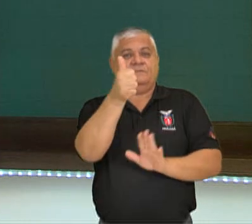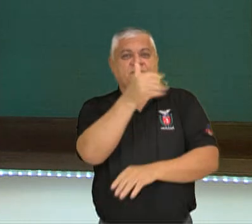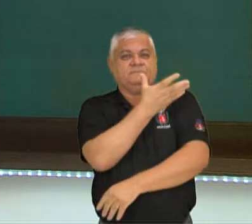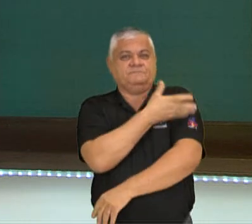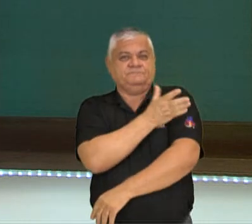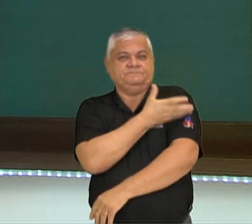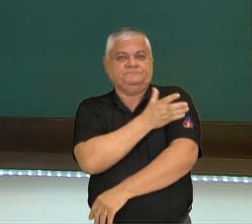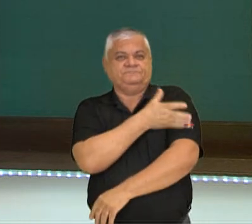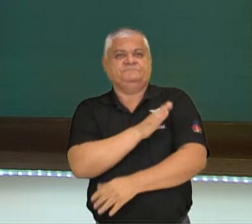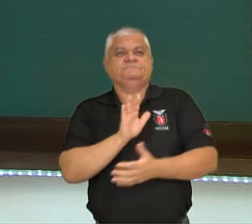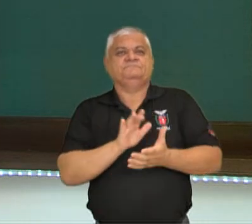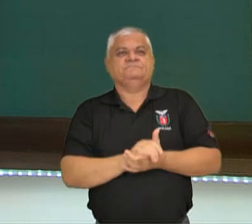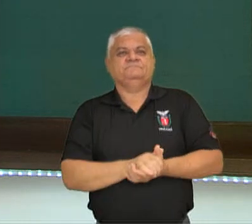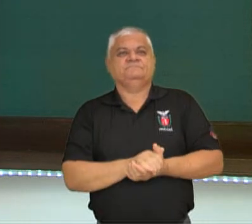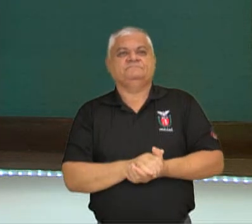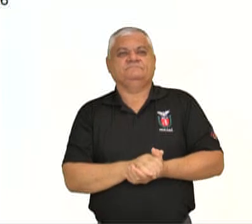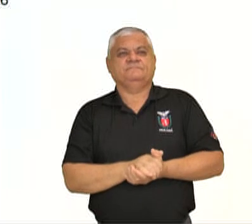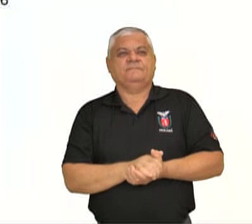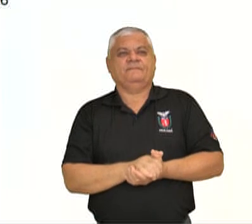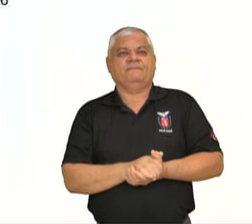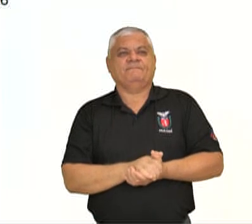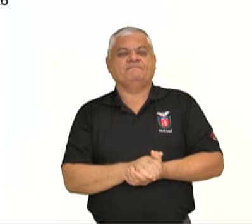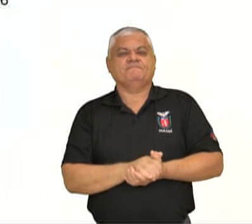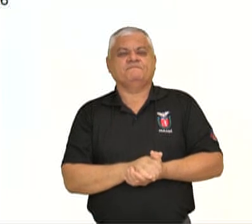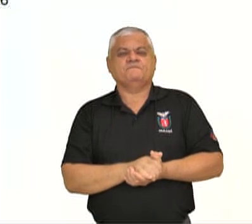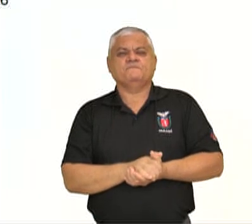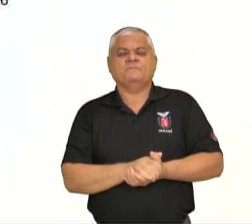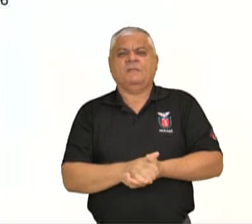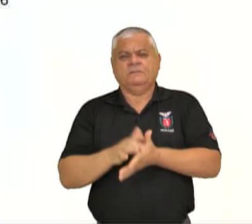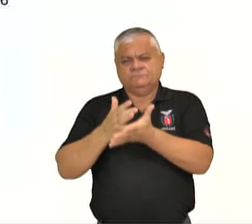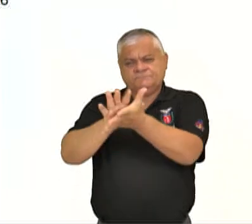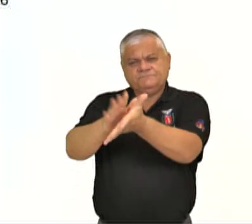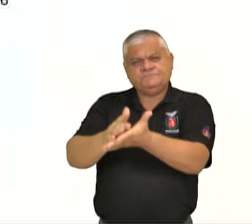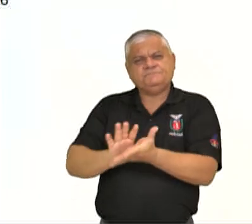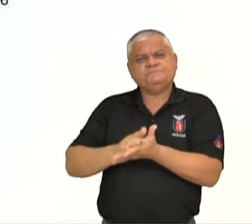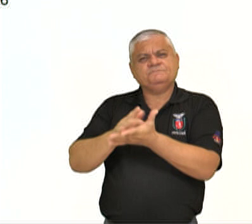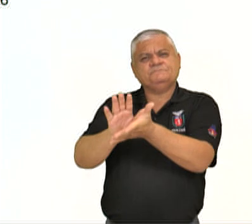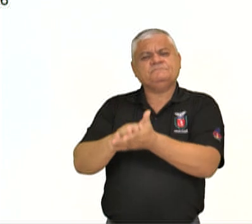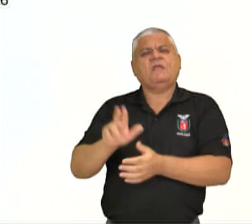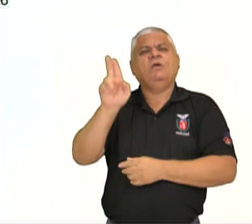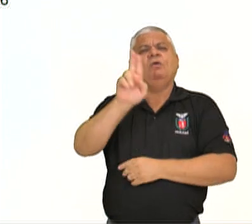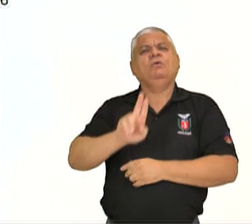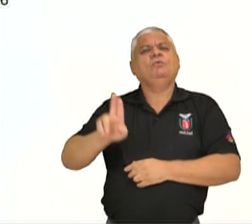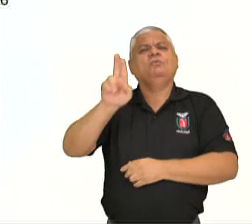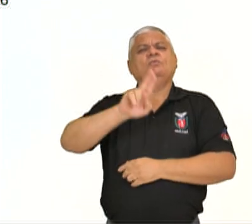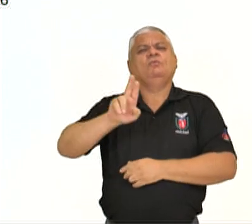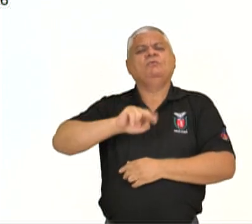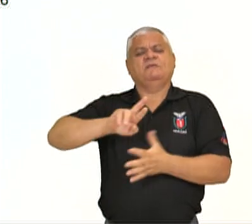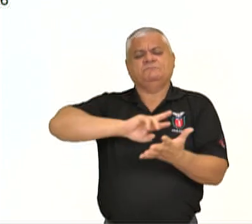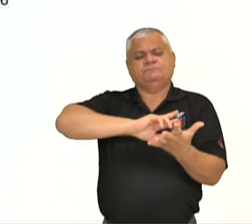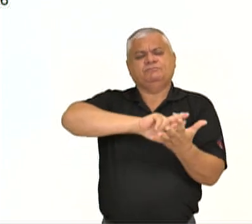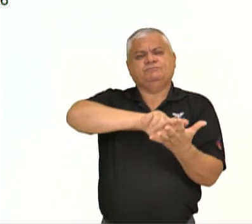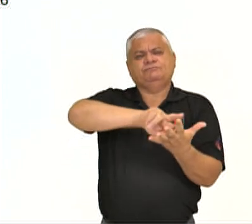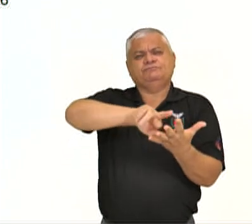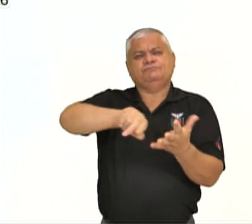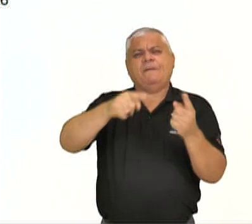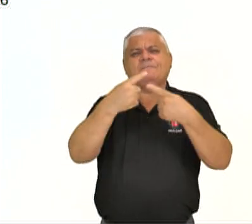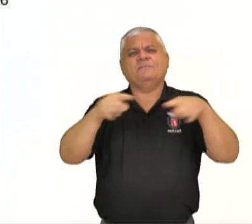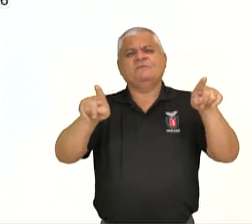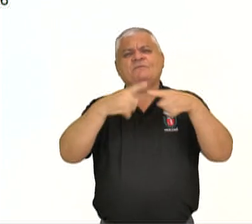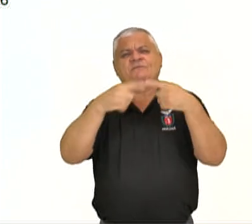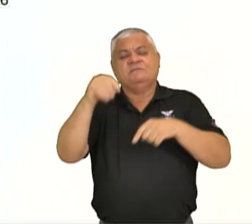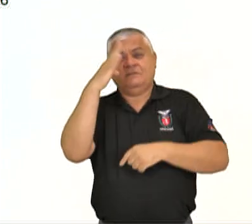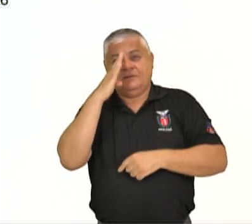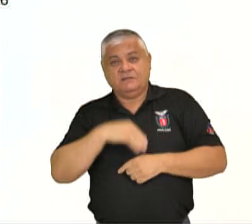nosso aqui do nosso vídeo, vamos lá? O pandeiro é utilizado em diferentes ritmos brasileiros e